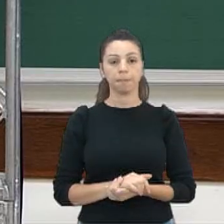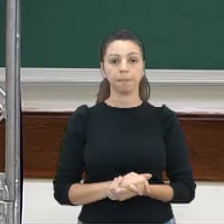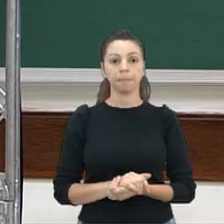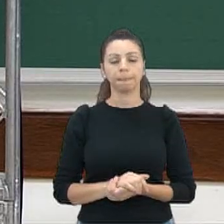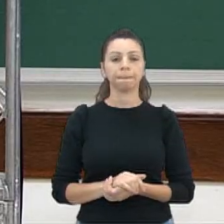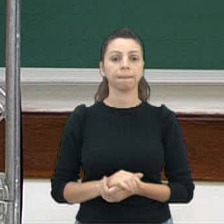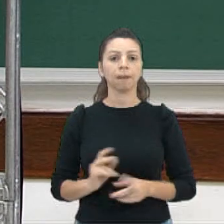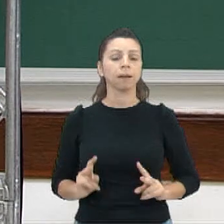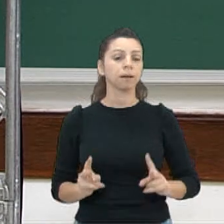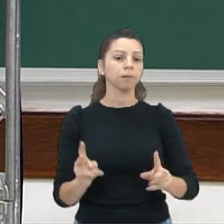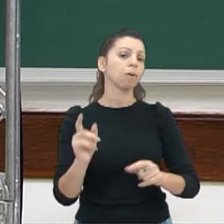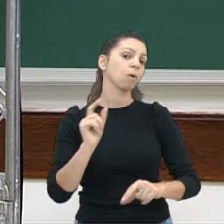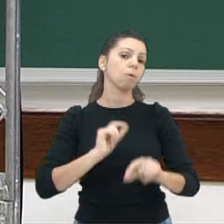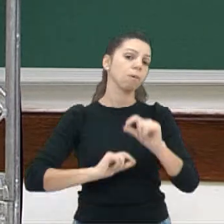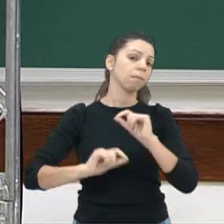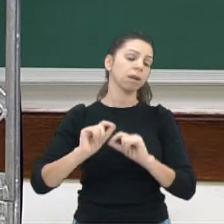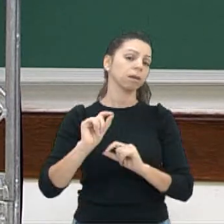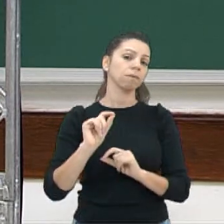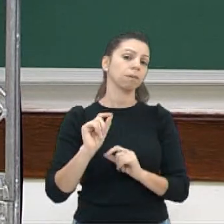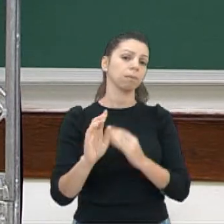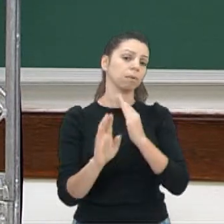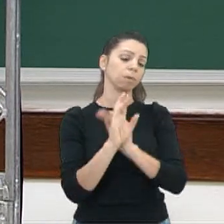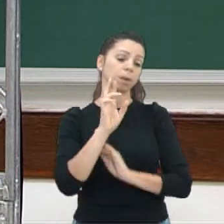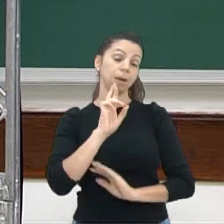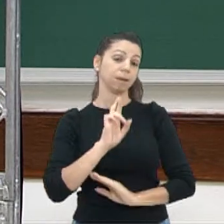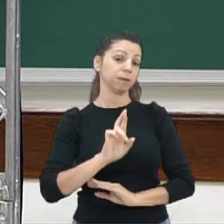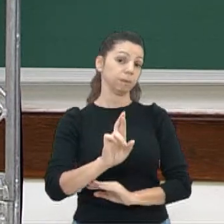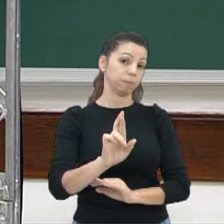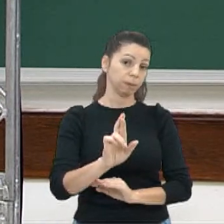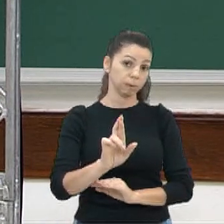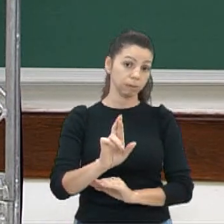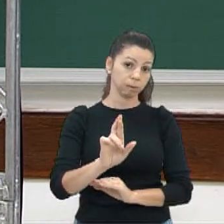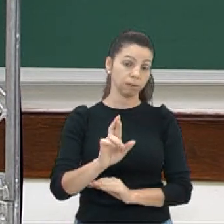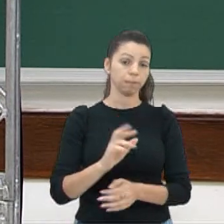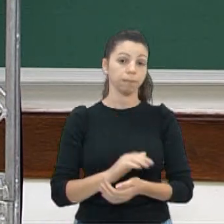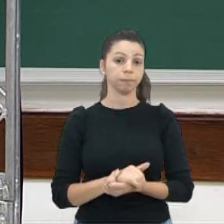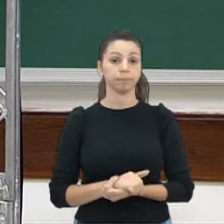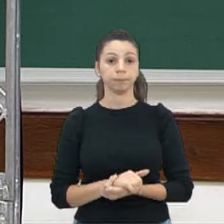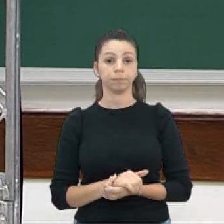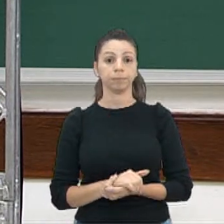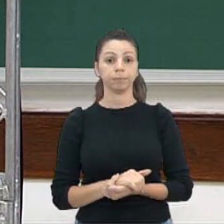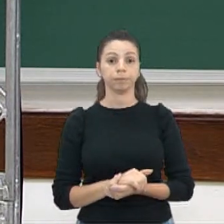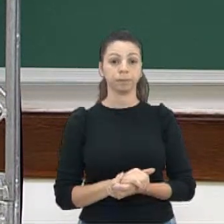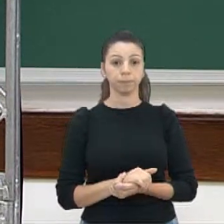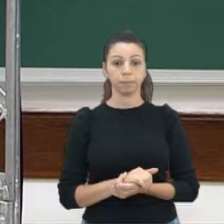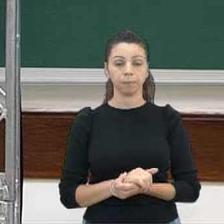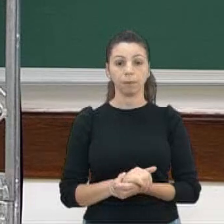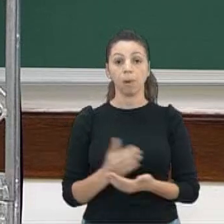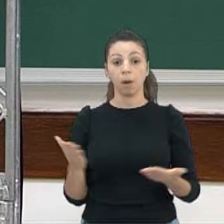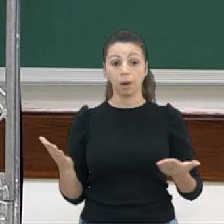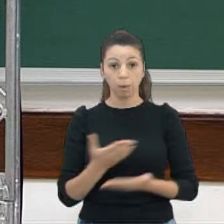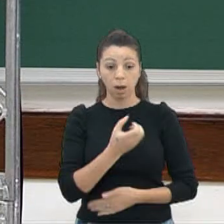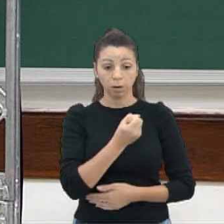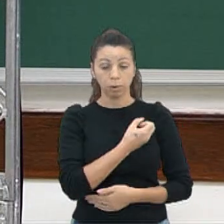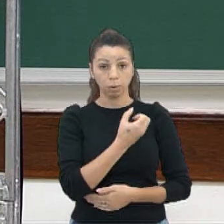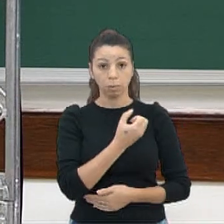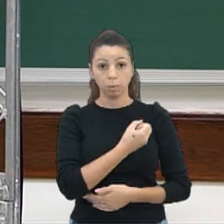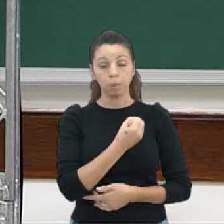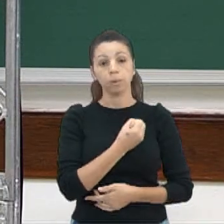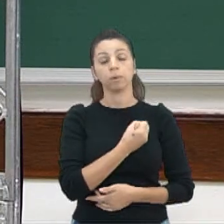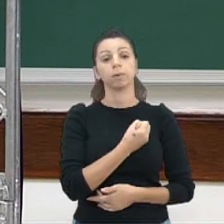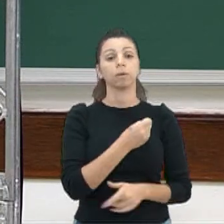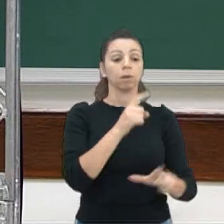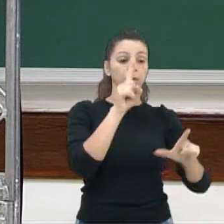dizer como que nós resolvemos, porque nós daremos daí valores para a parte algébrica ou para a parte